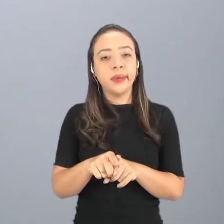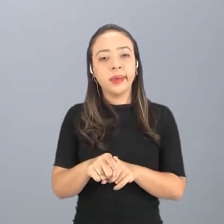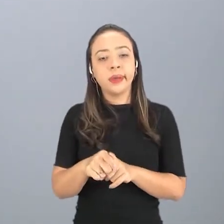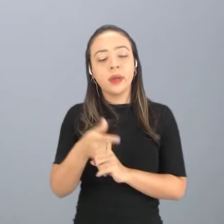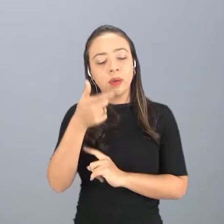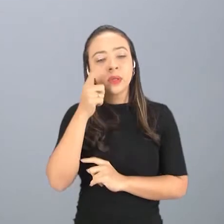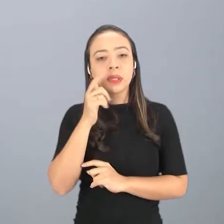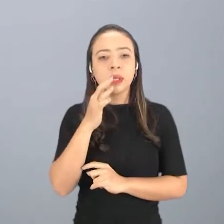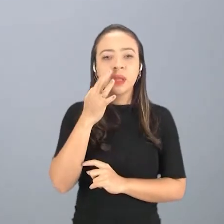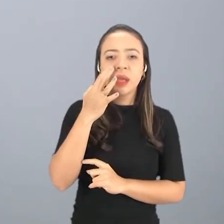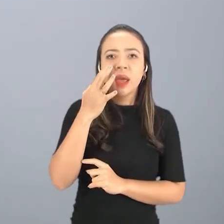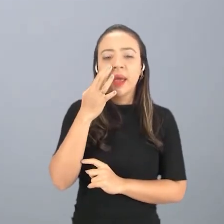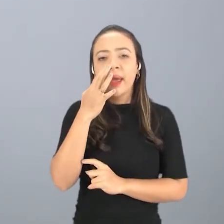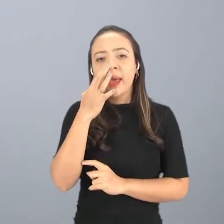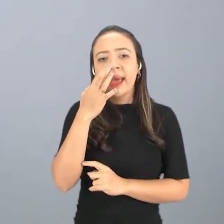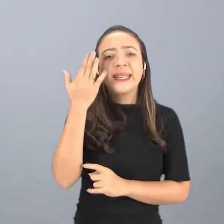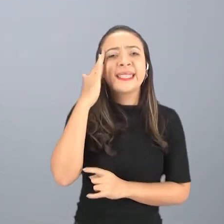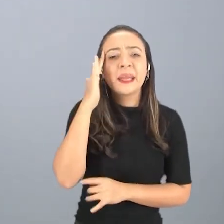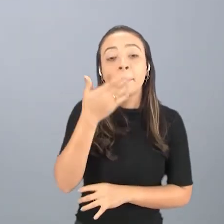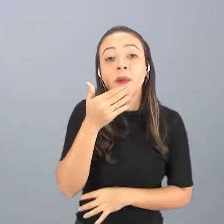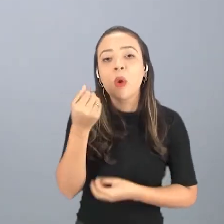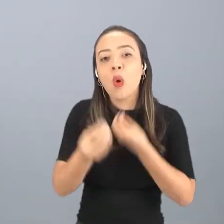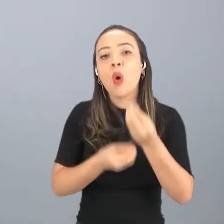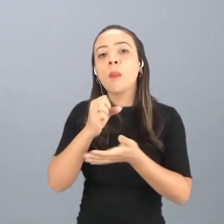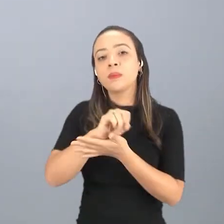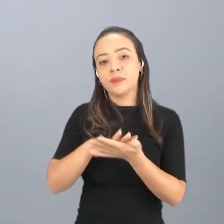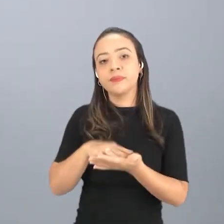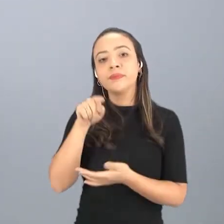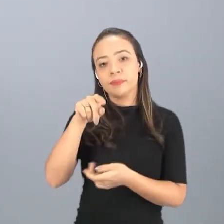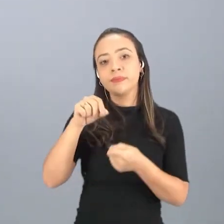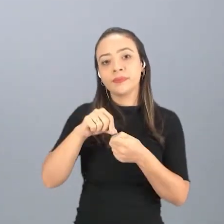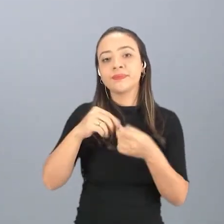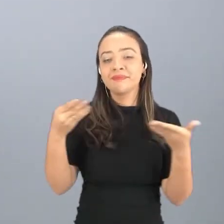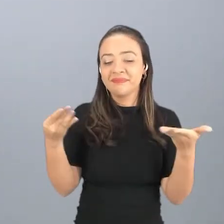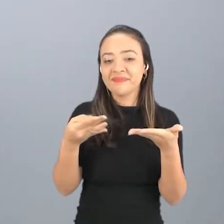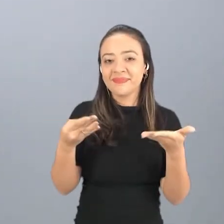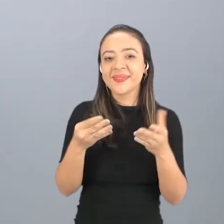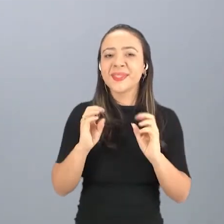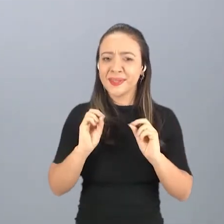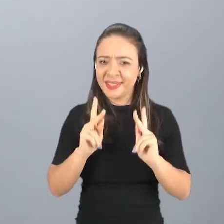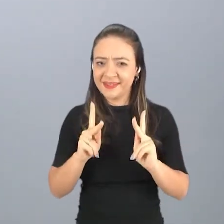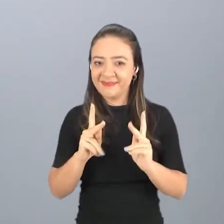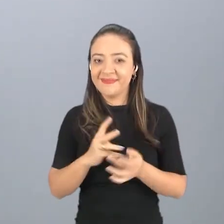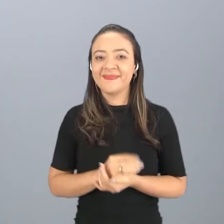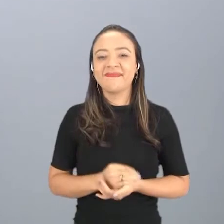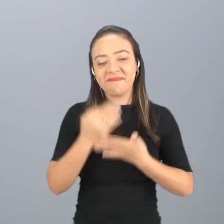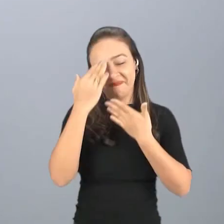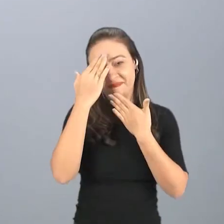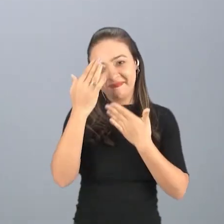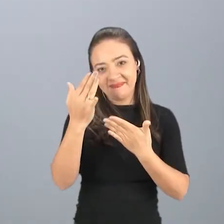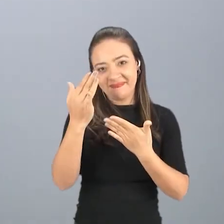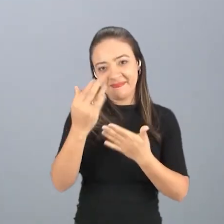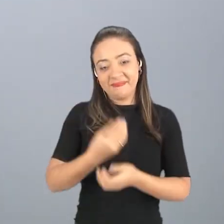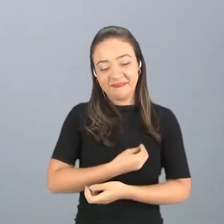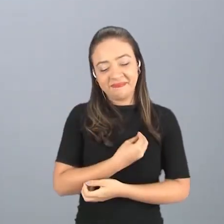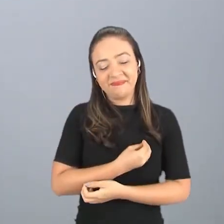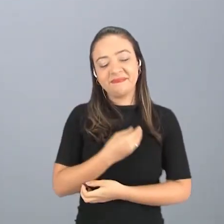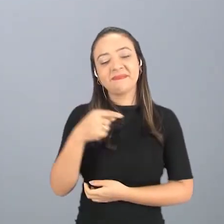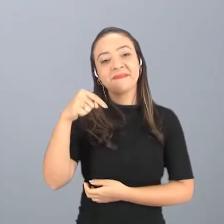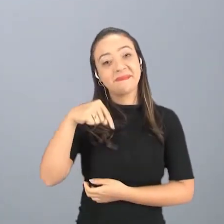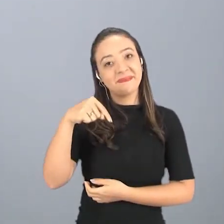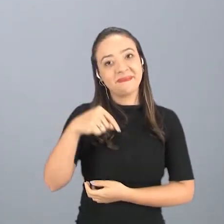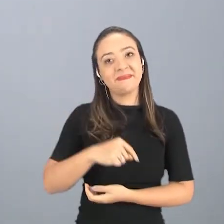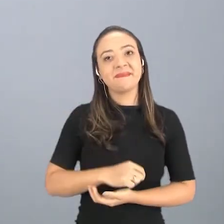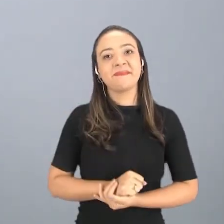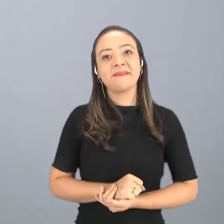a instrução dessa atividade que você vai fazer nesse momento. Tá certo? Obrigada por estar aqui.